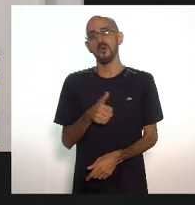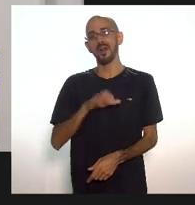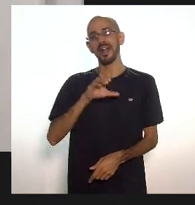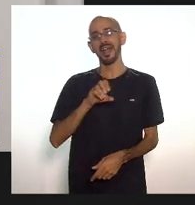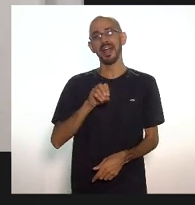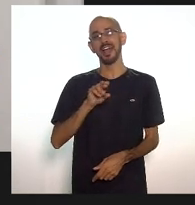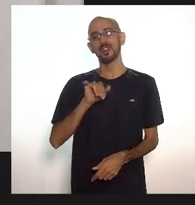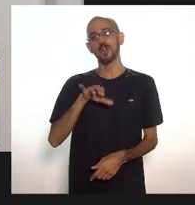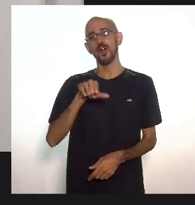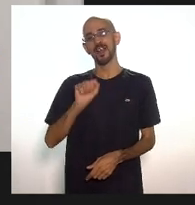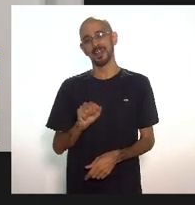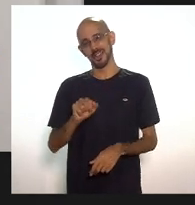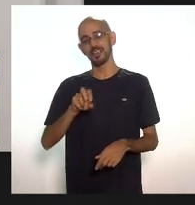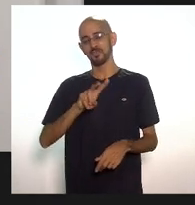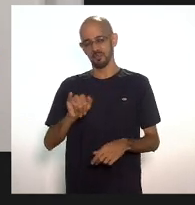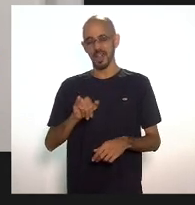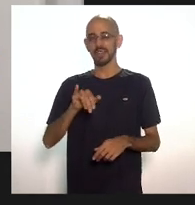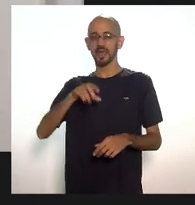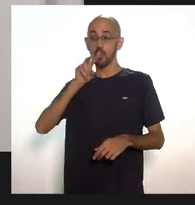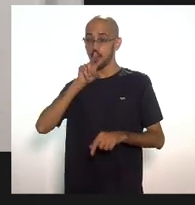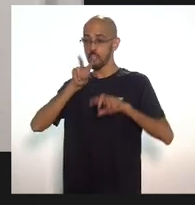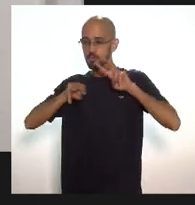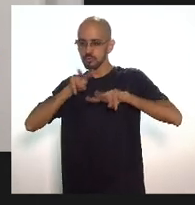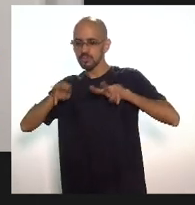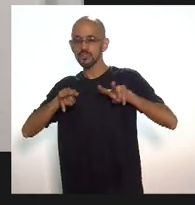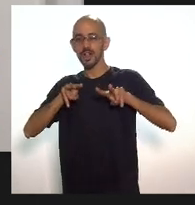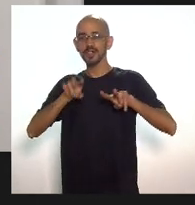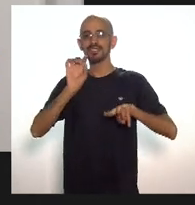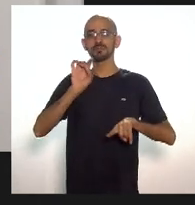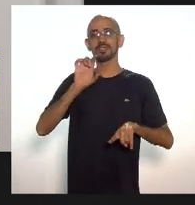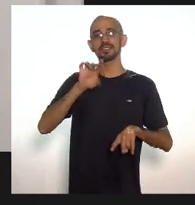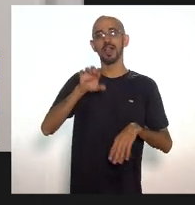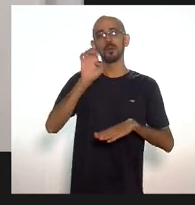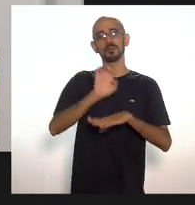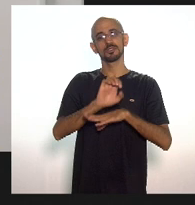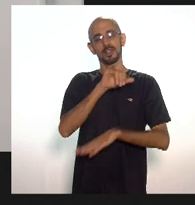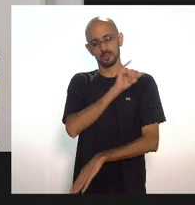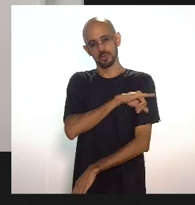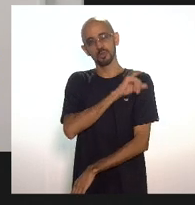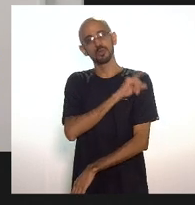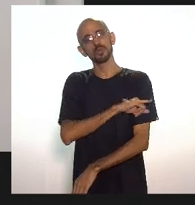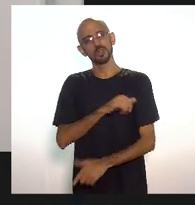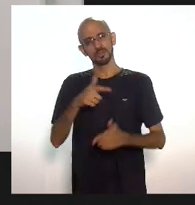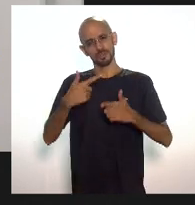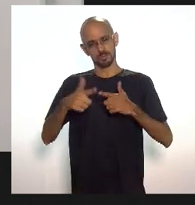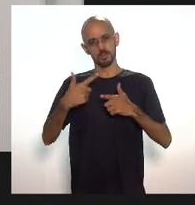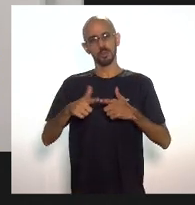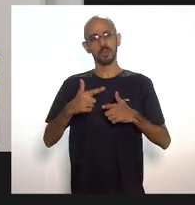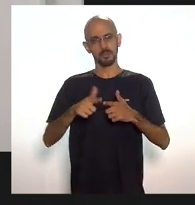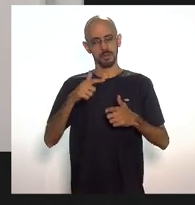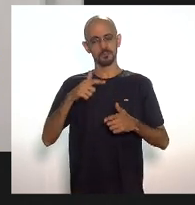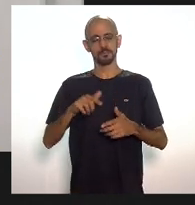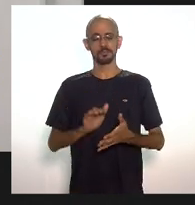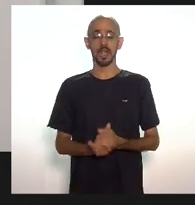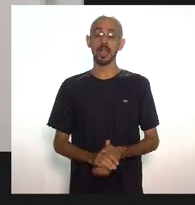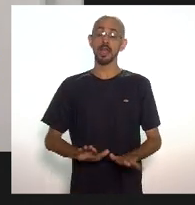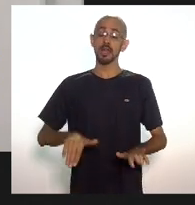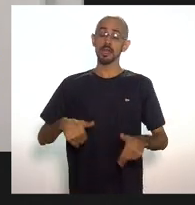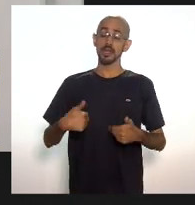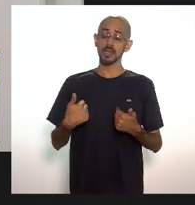aqui para o nosso estado do Rio nessa questão, né? E